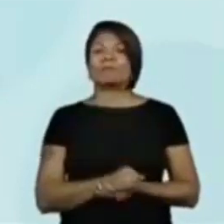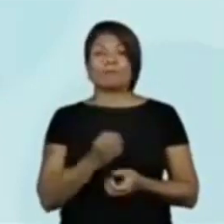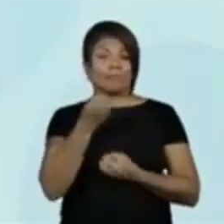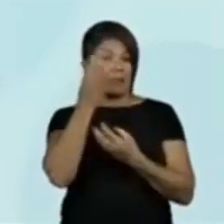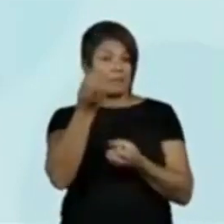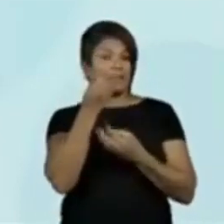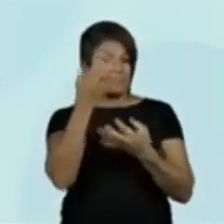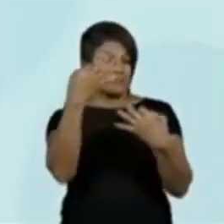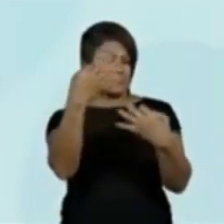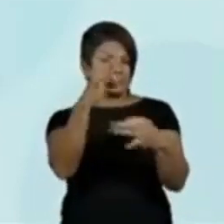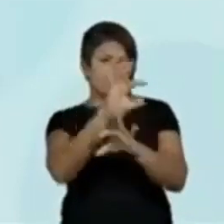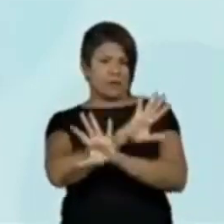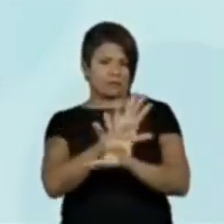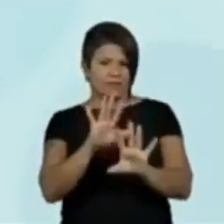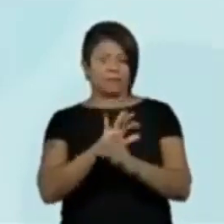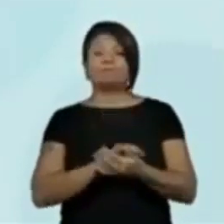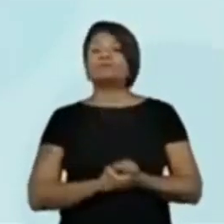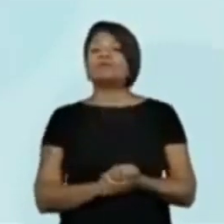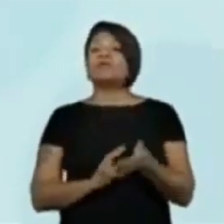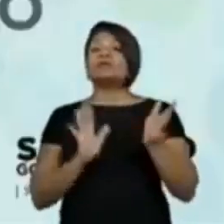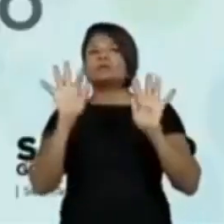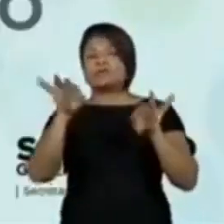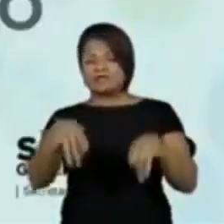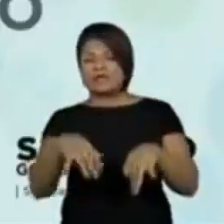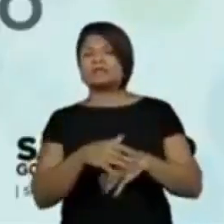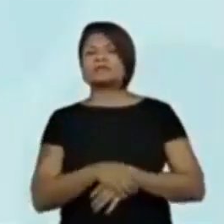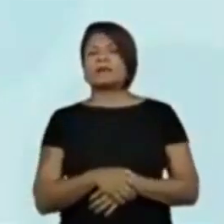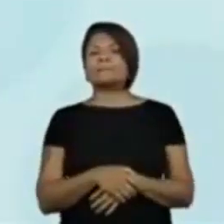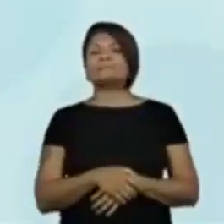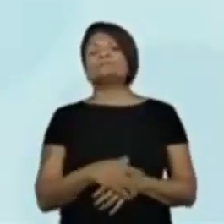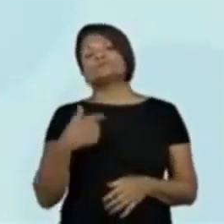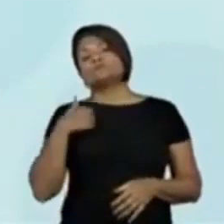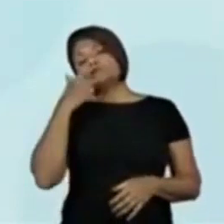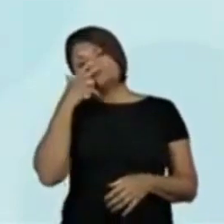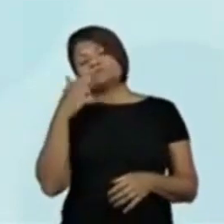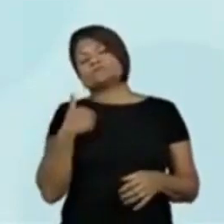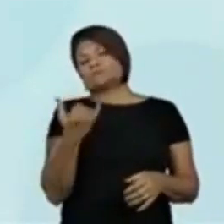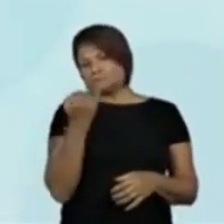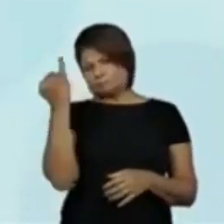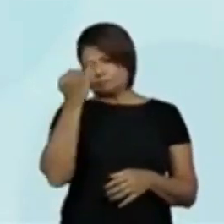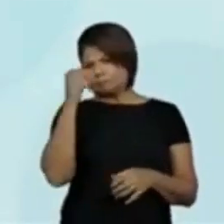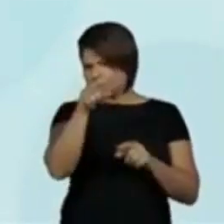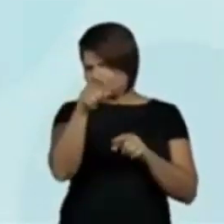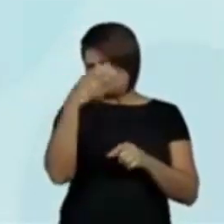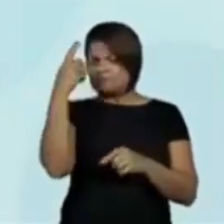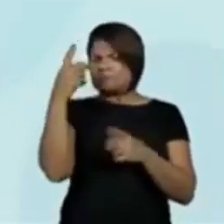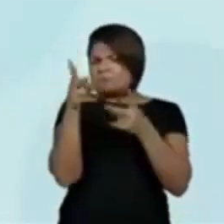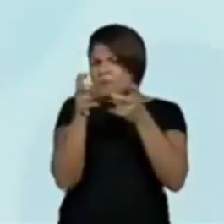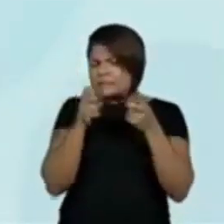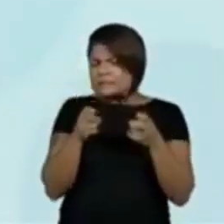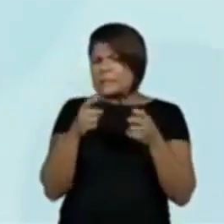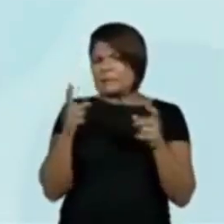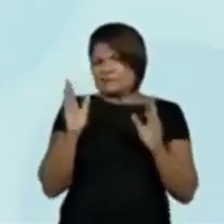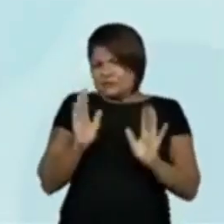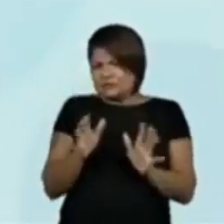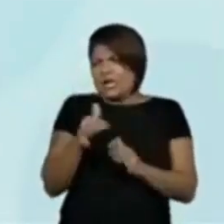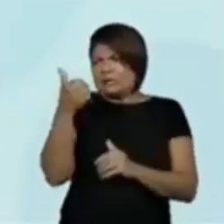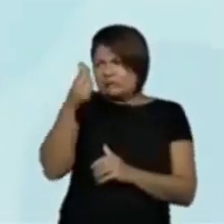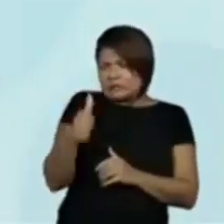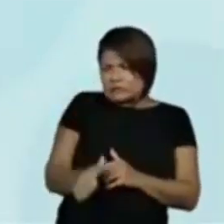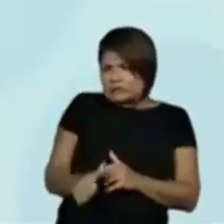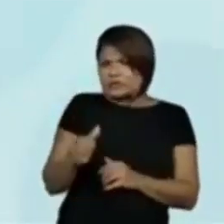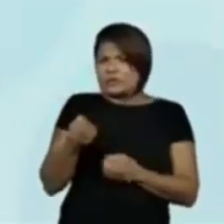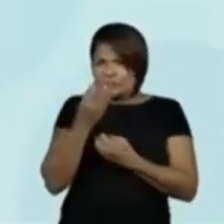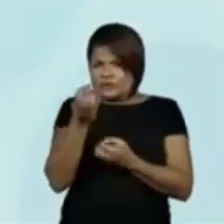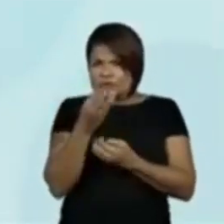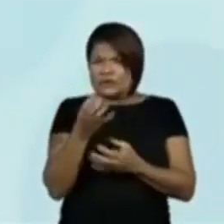informação correta. E para finalizarmos, pessoal, eu acho importante que vocês percebam aí que nós analisamos esses dados, tirem